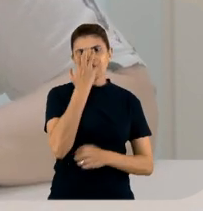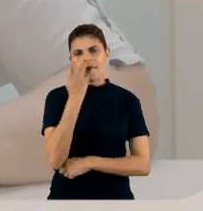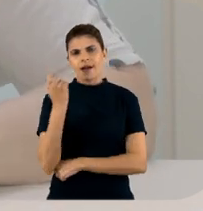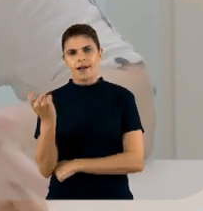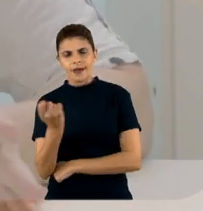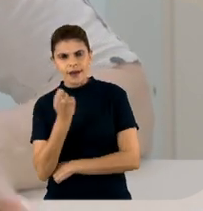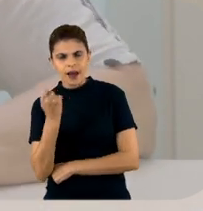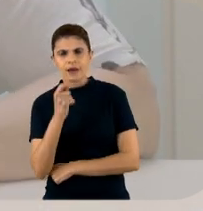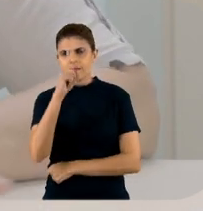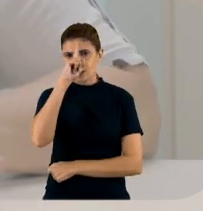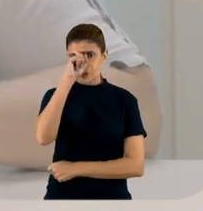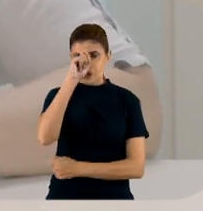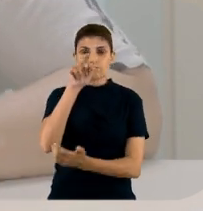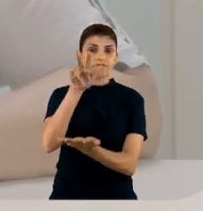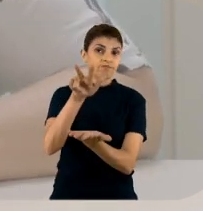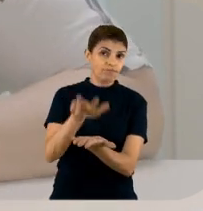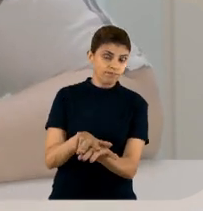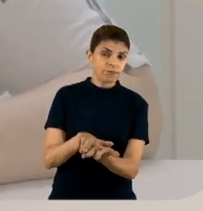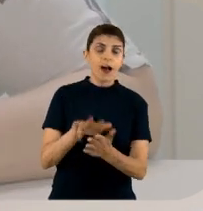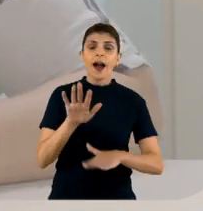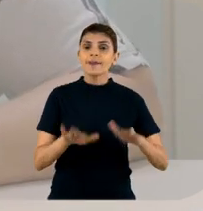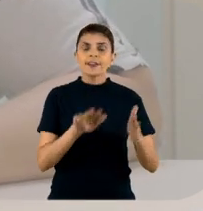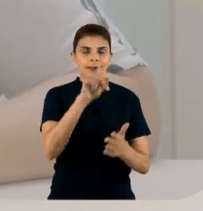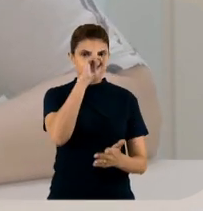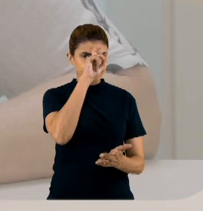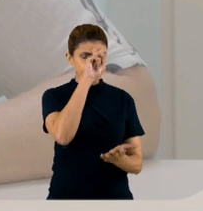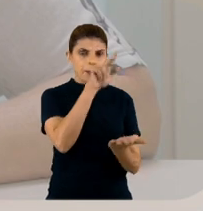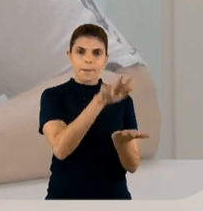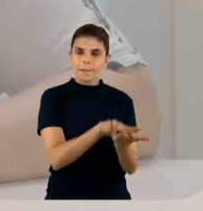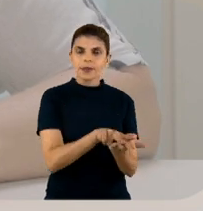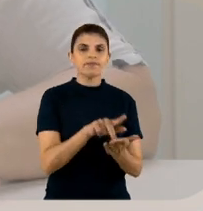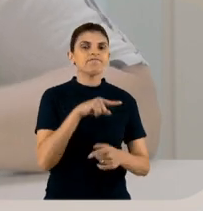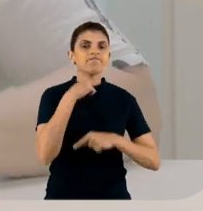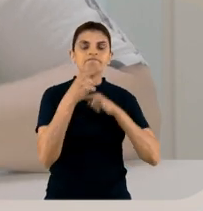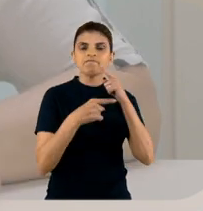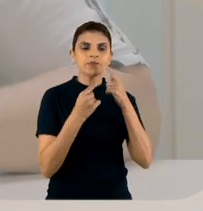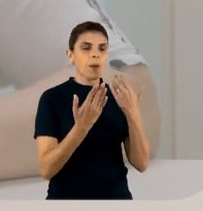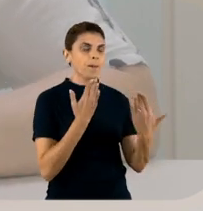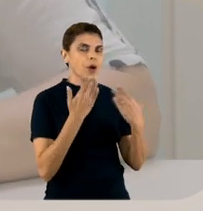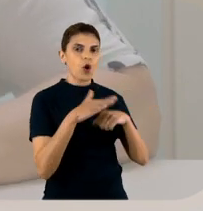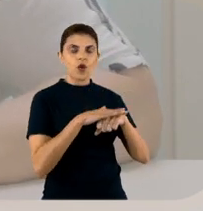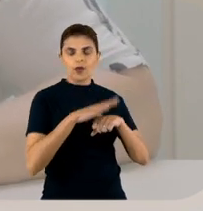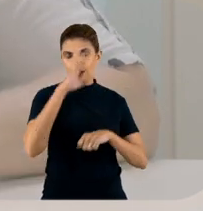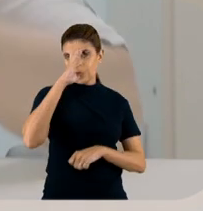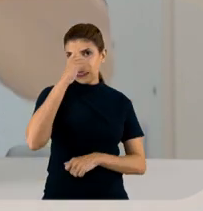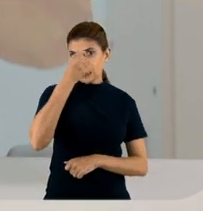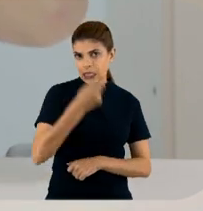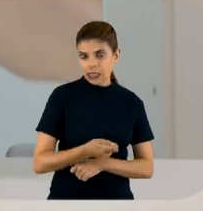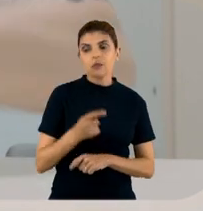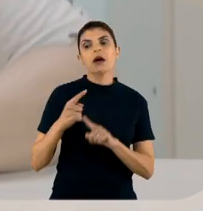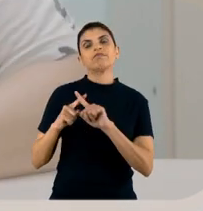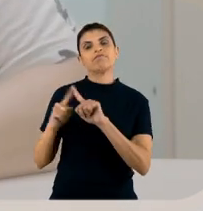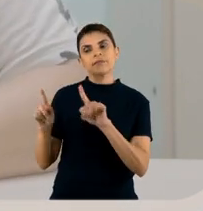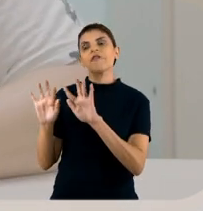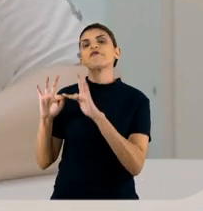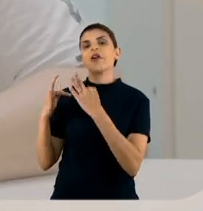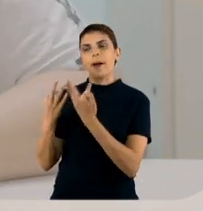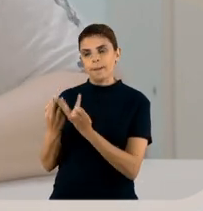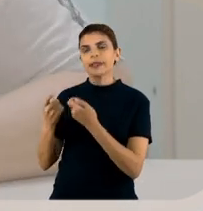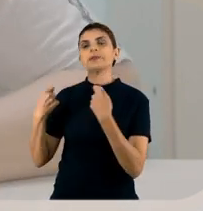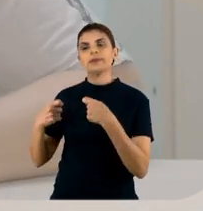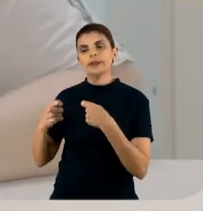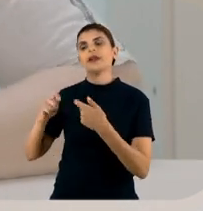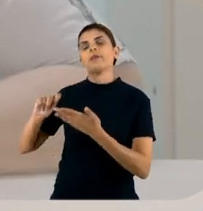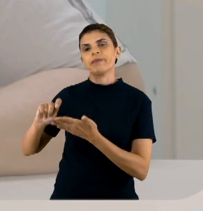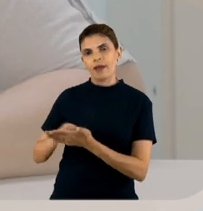tando grave ou tando internado Às vezes o próprio paciente não consegue eh conversar e decidir mas isso tem que ter o consentimento das